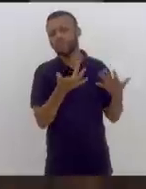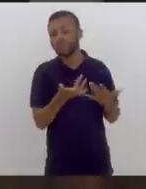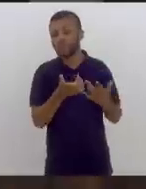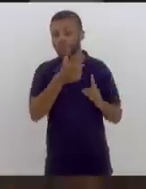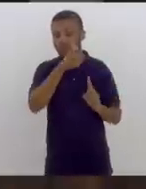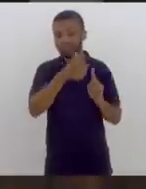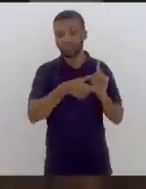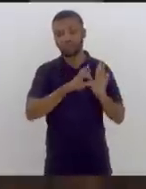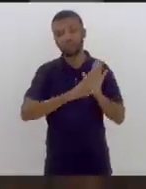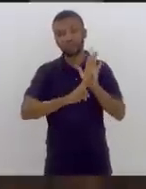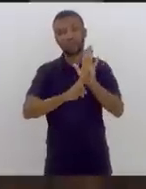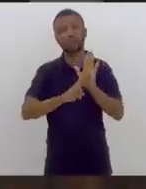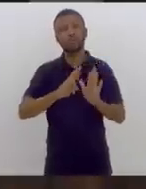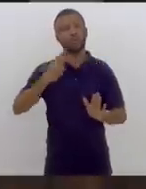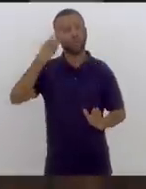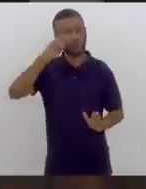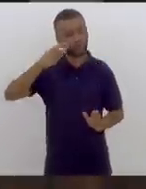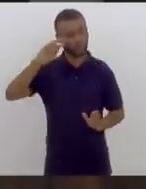corregedor